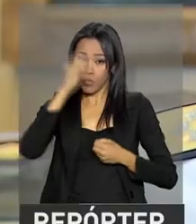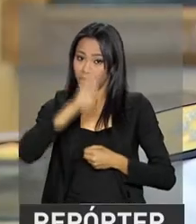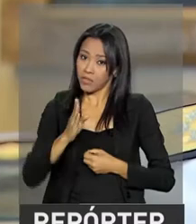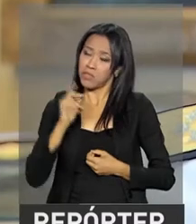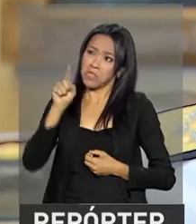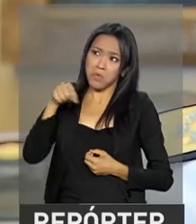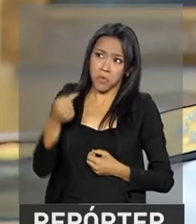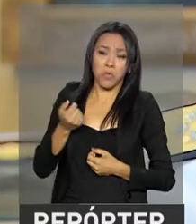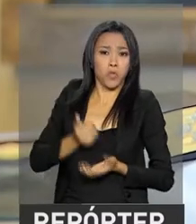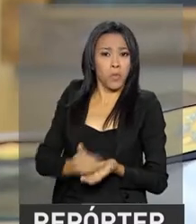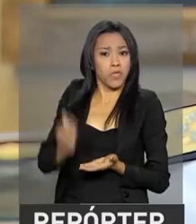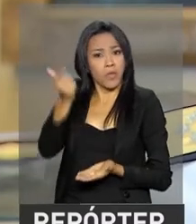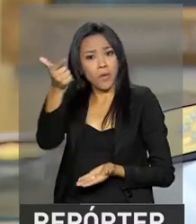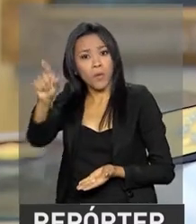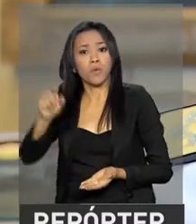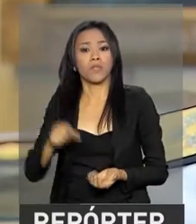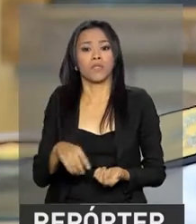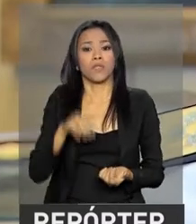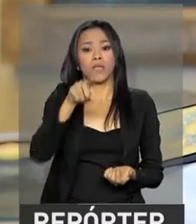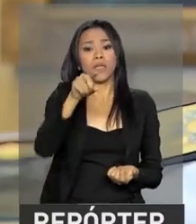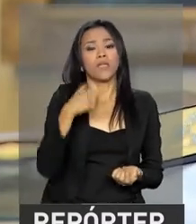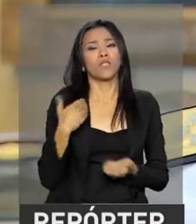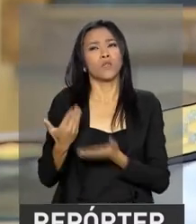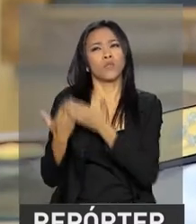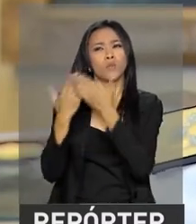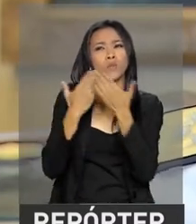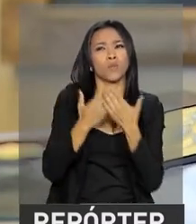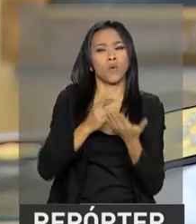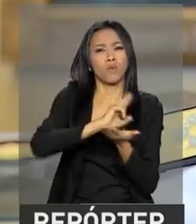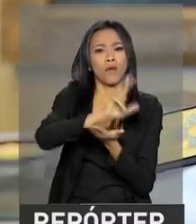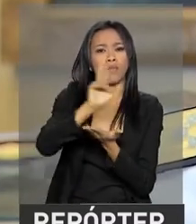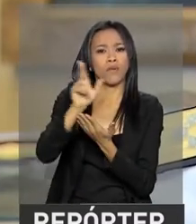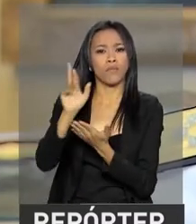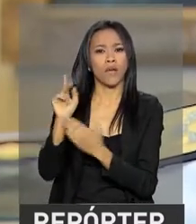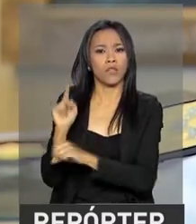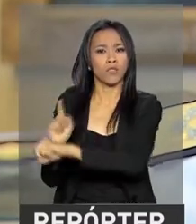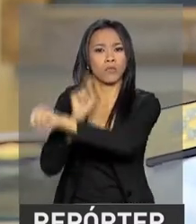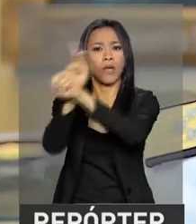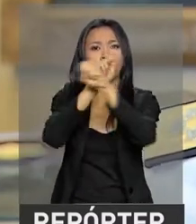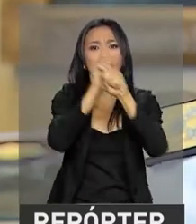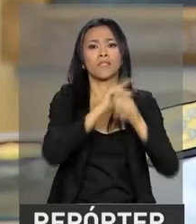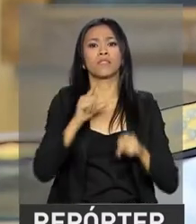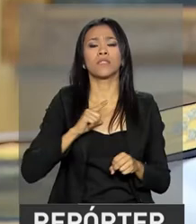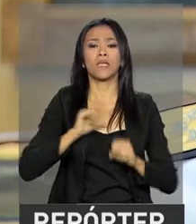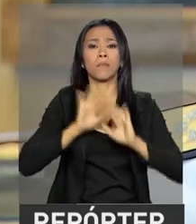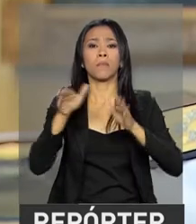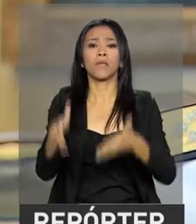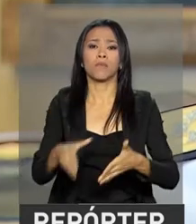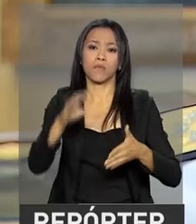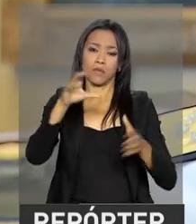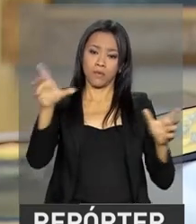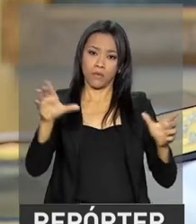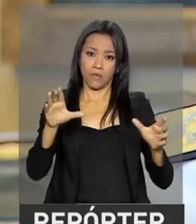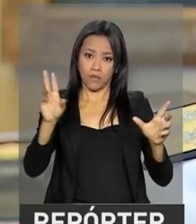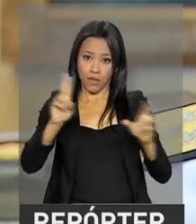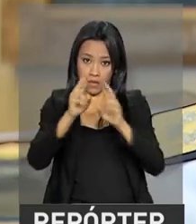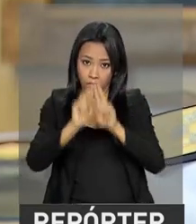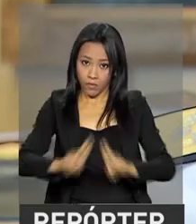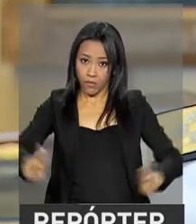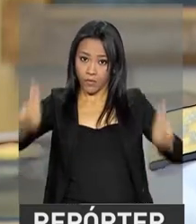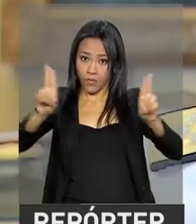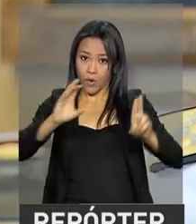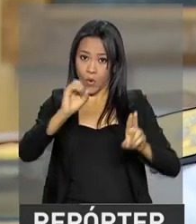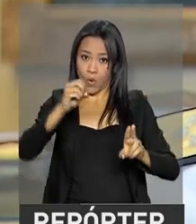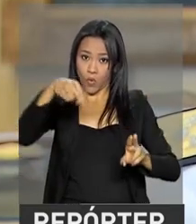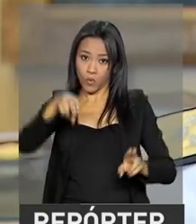estudamos vários podem vários países onde existe força de paz da onu e logicamente as grandes missões de paz hoje